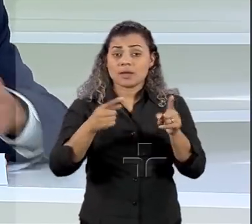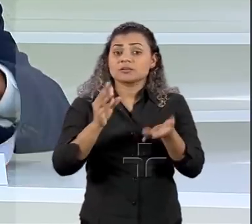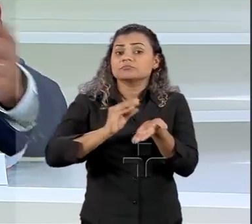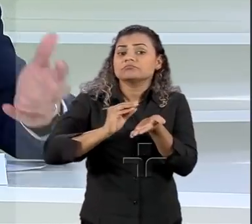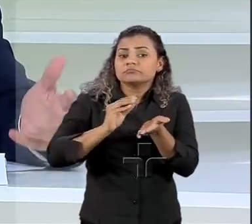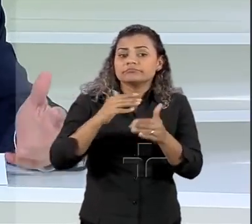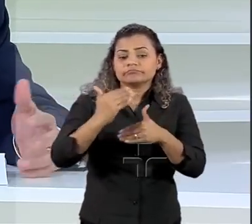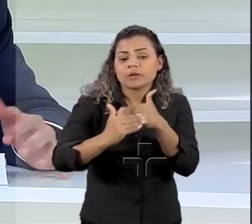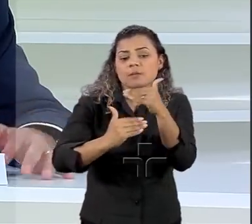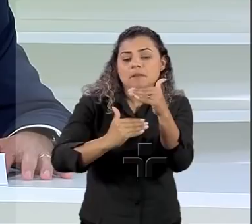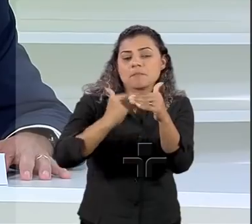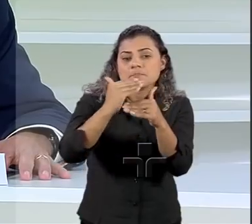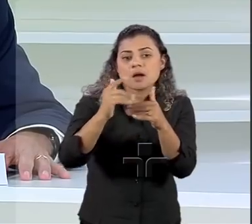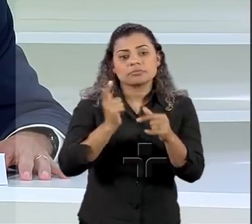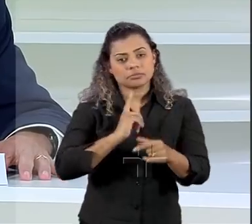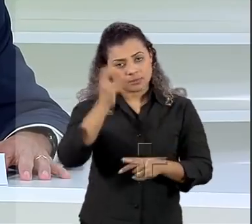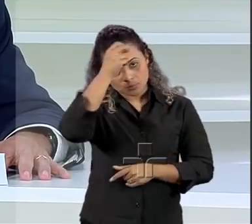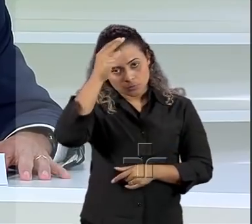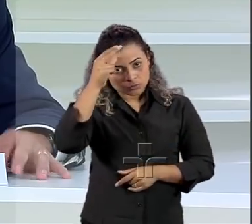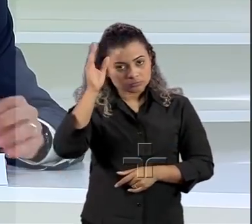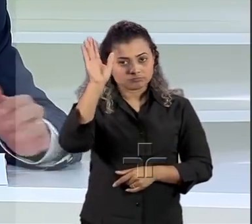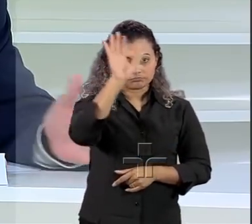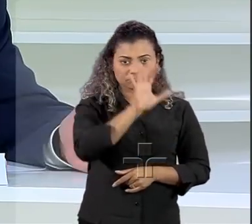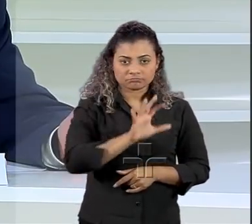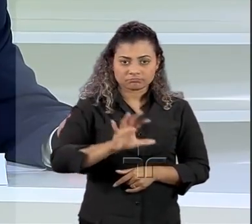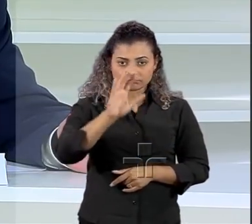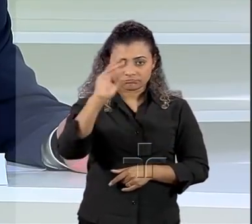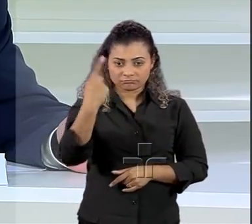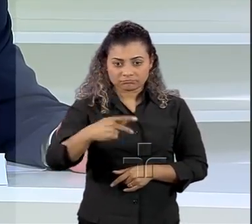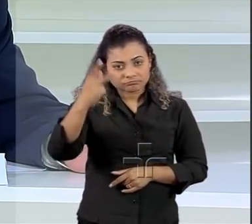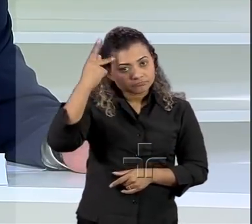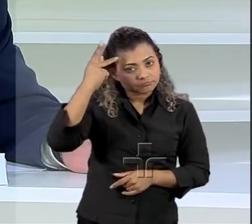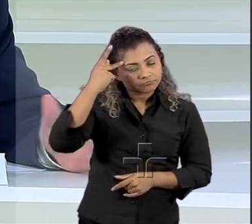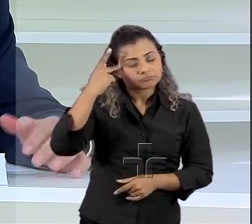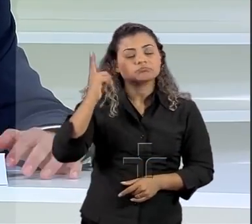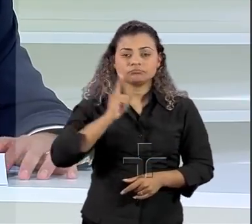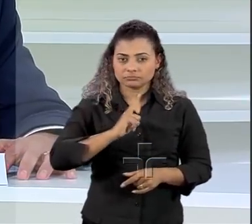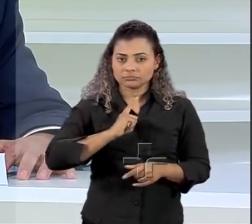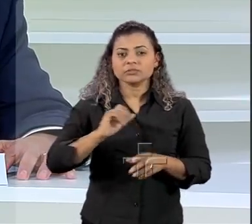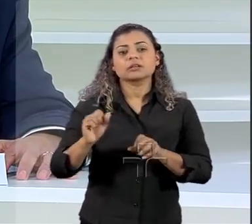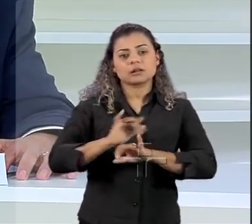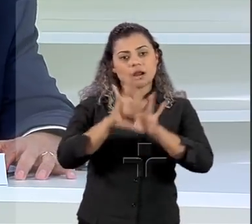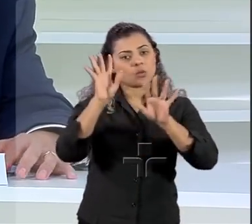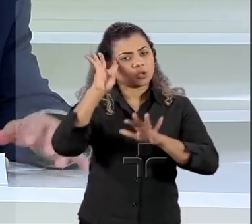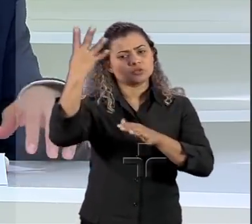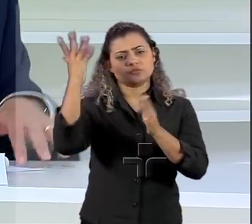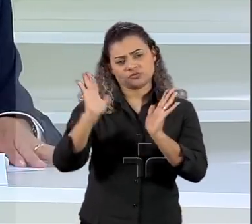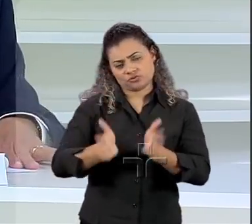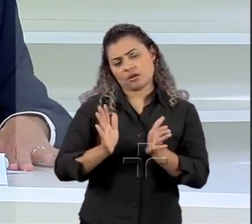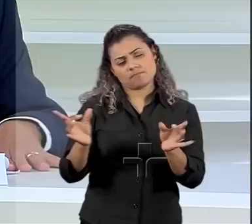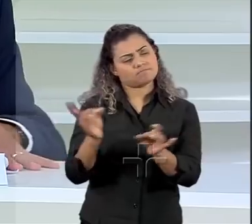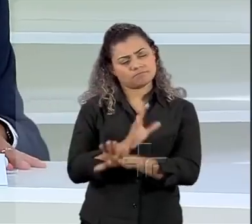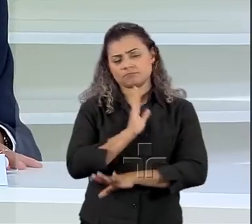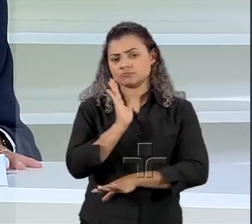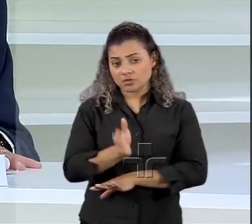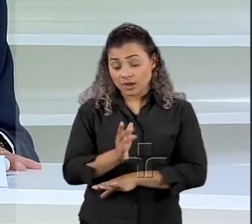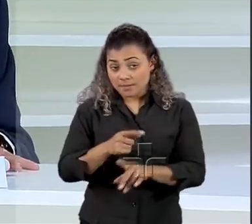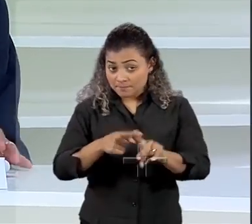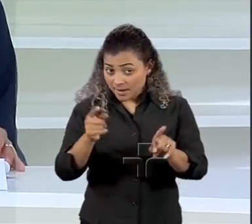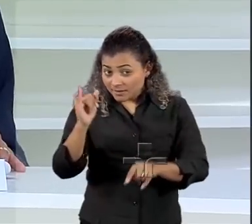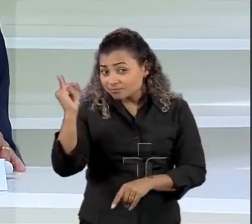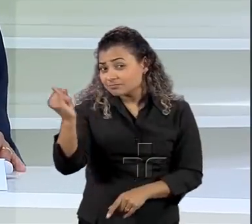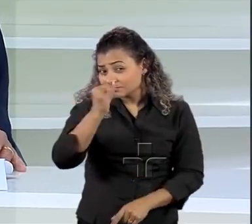encaminhando. Muitos dos municípios de São Paulo têm isto absolutamente resolvido. Agora, eu acho também